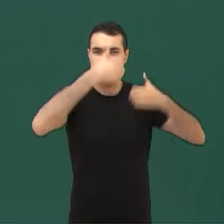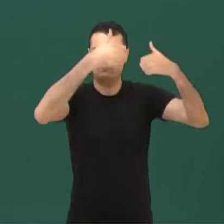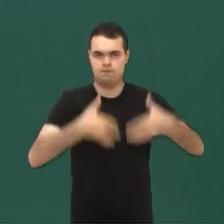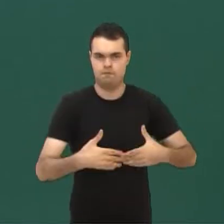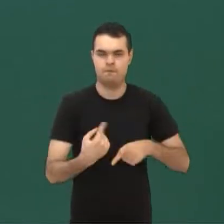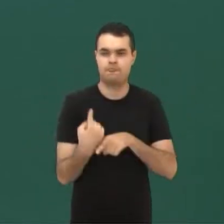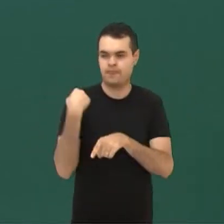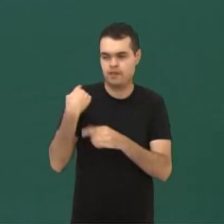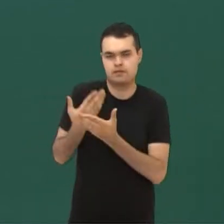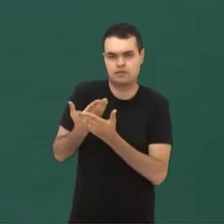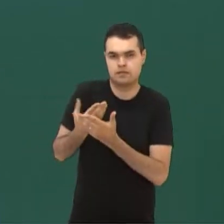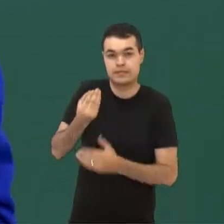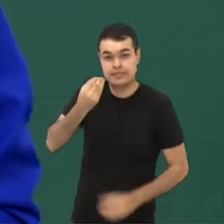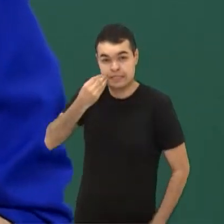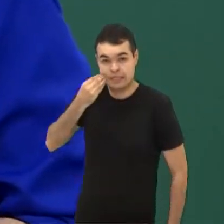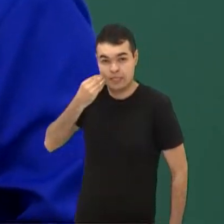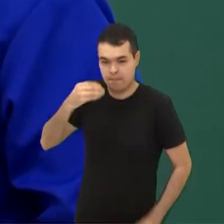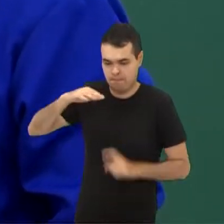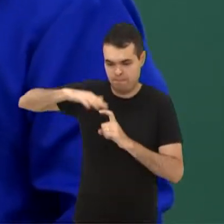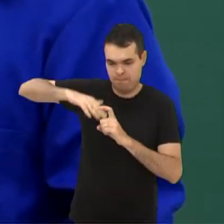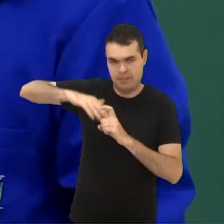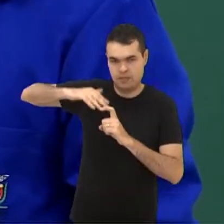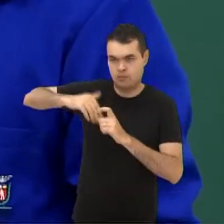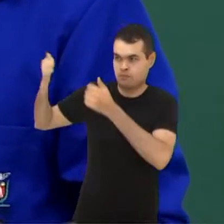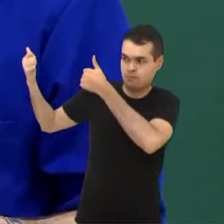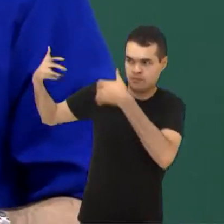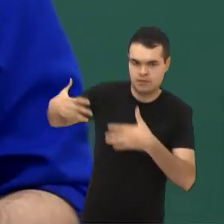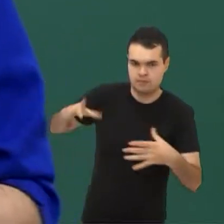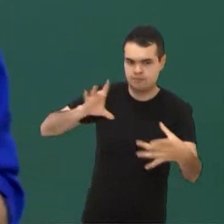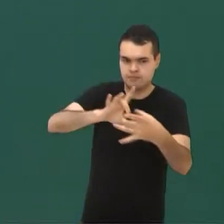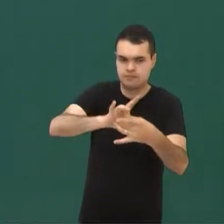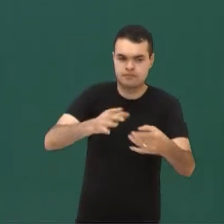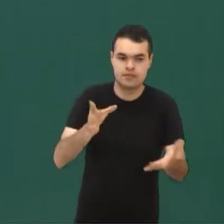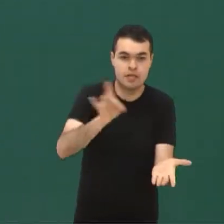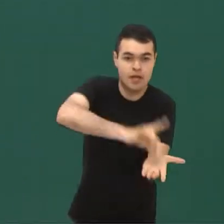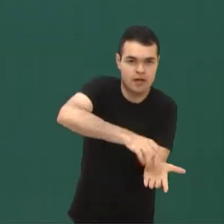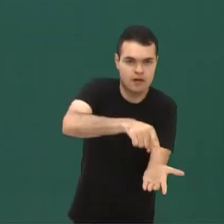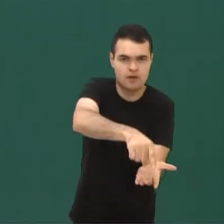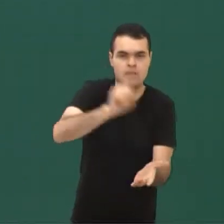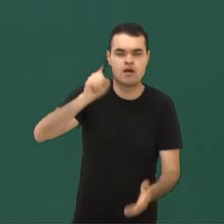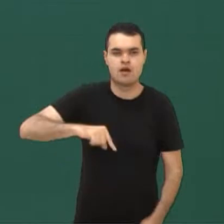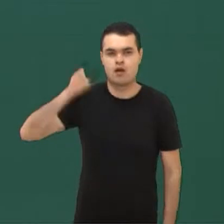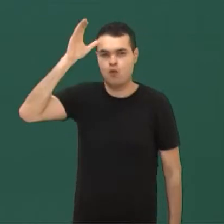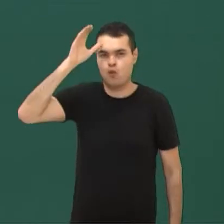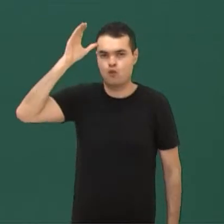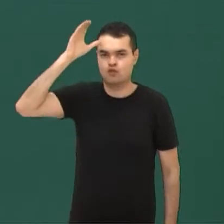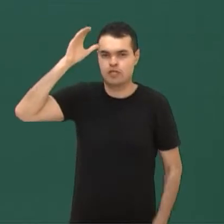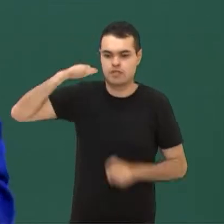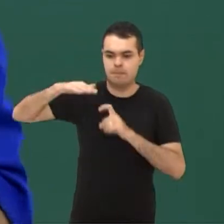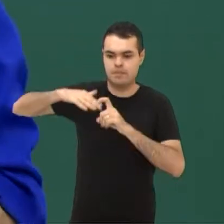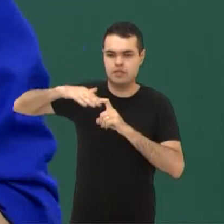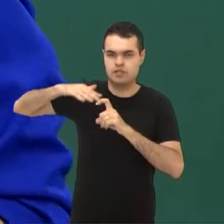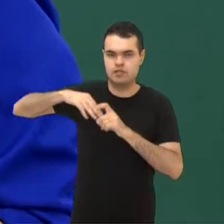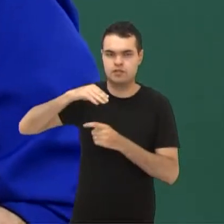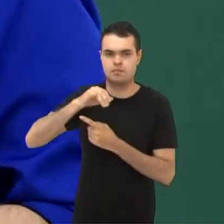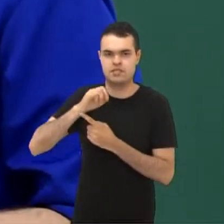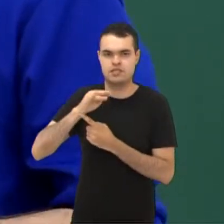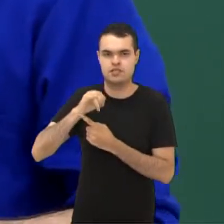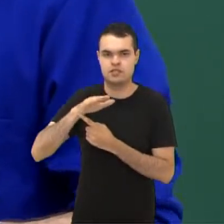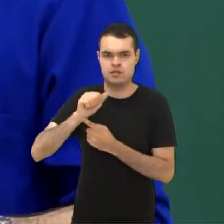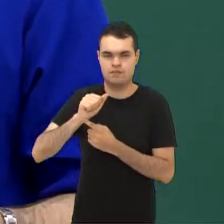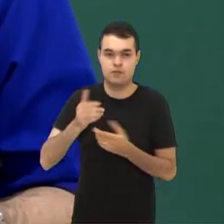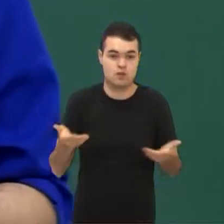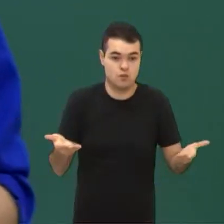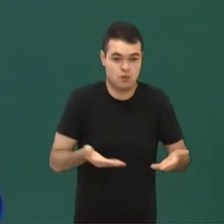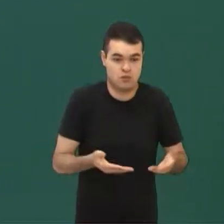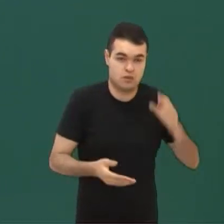que essa tentativa de utilizar a mitologia para explicar a realidade, né, professor Robson, é chamado de consciência mítica. Então, o que nós estamos aprendendo hoje